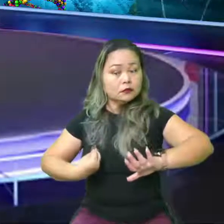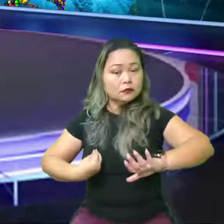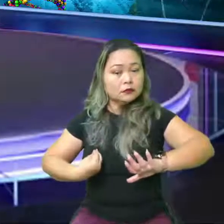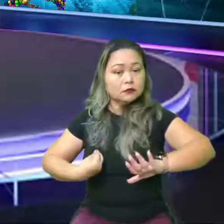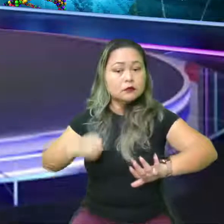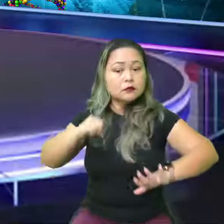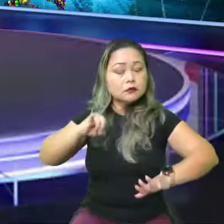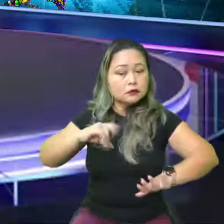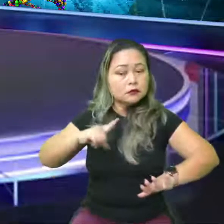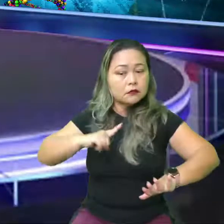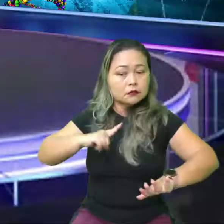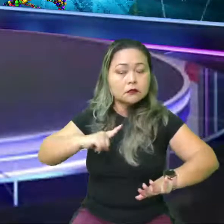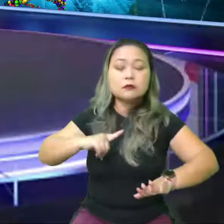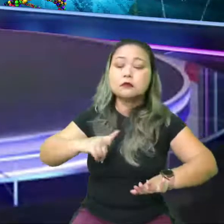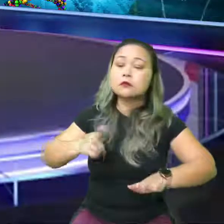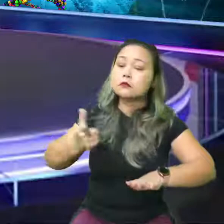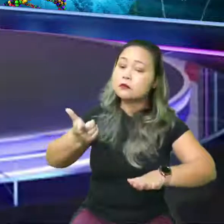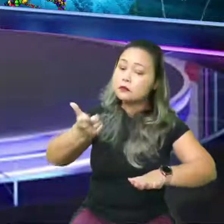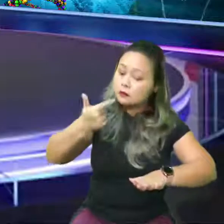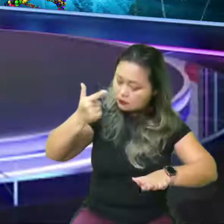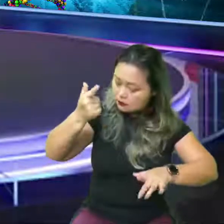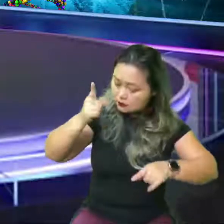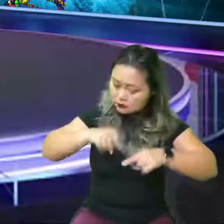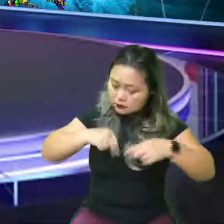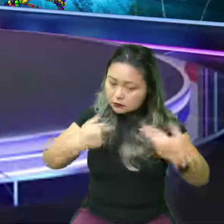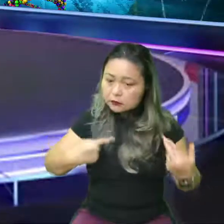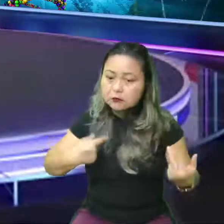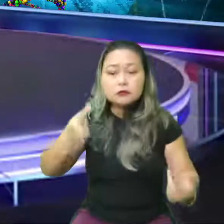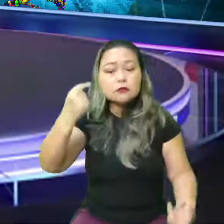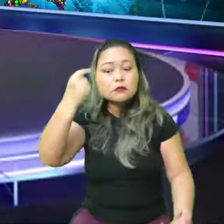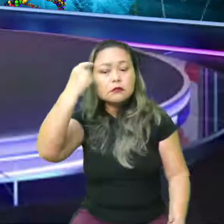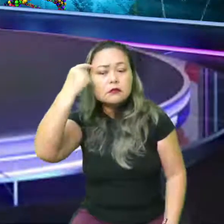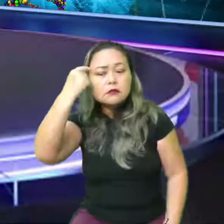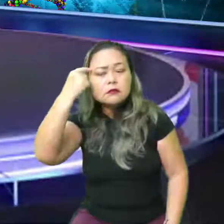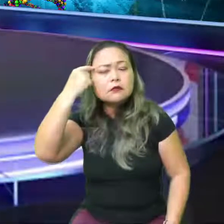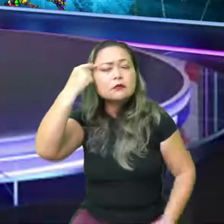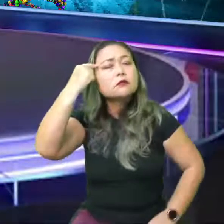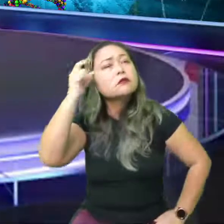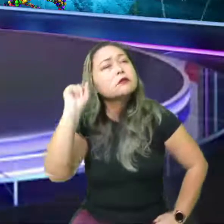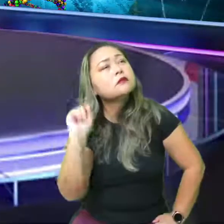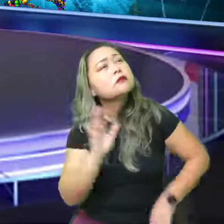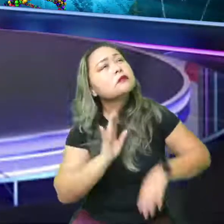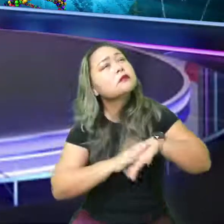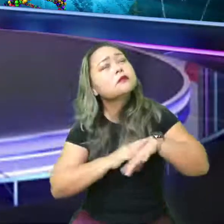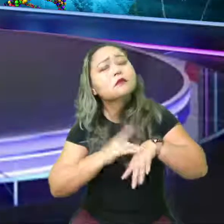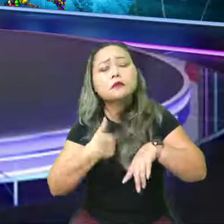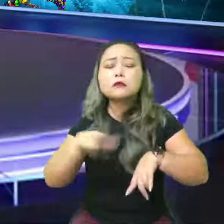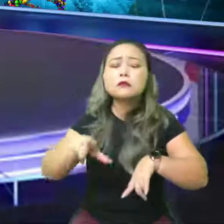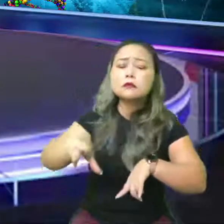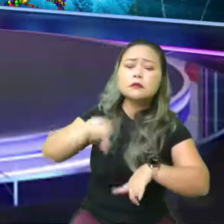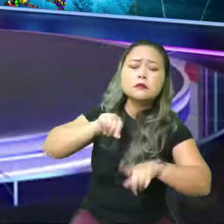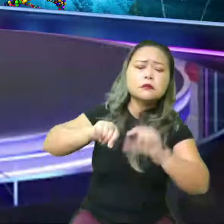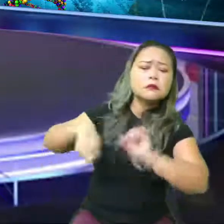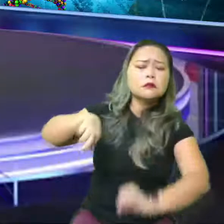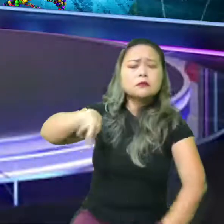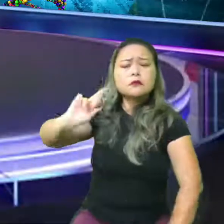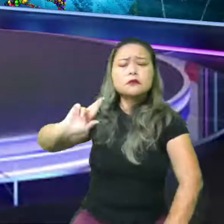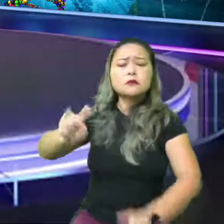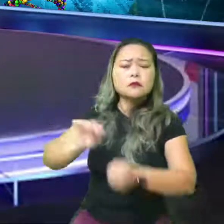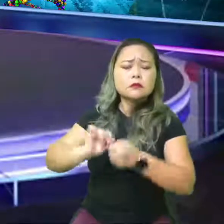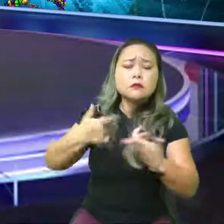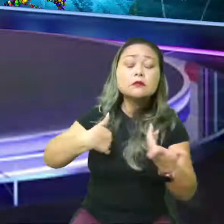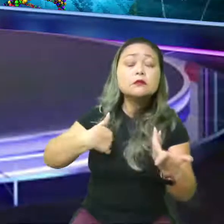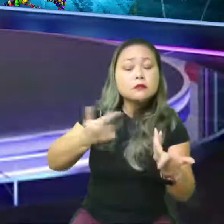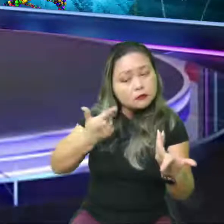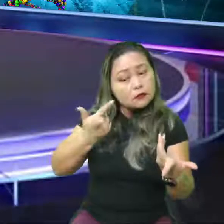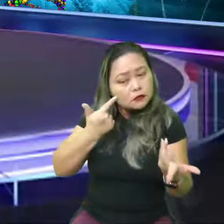Se nós somos seres racionais, capazes de pensar, capazes de refletir, capazes de tomar decisões, e a gente espera